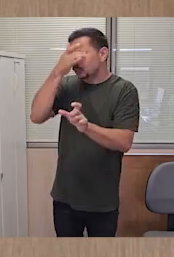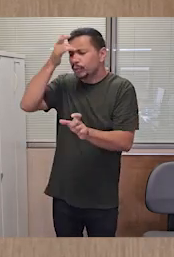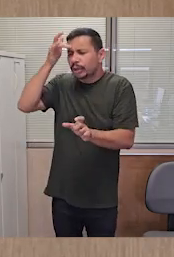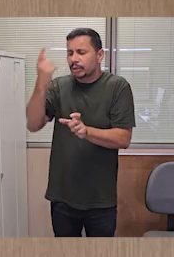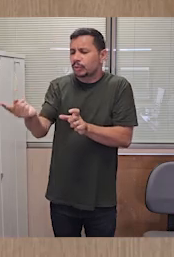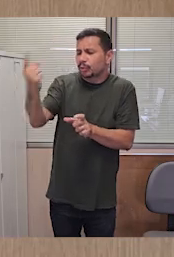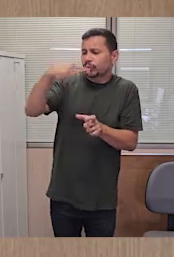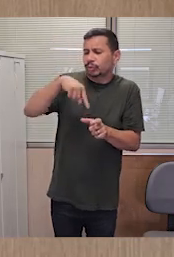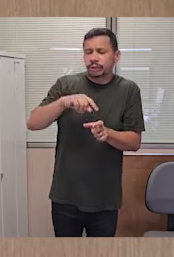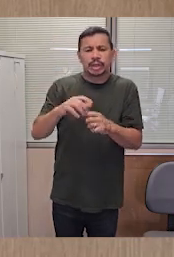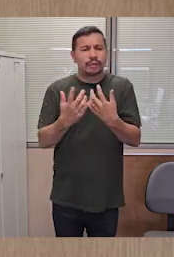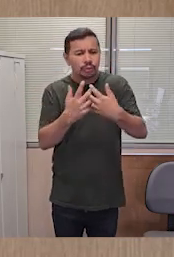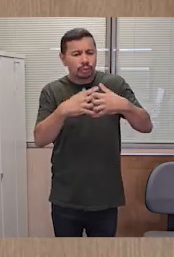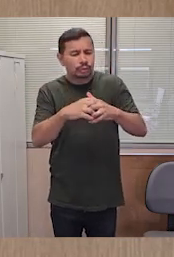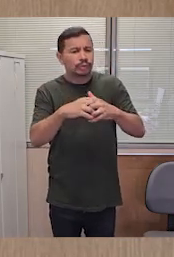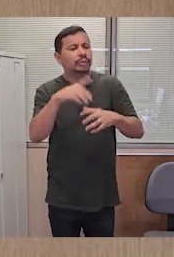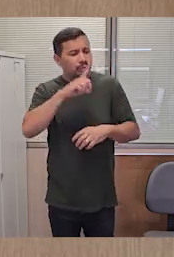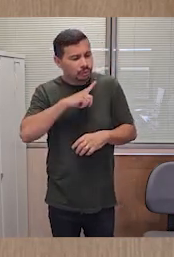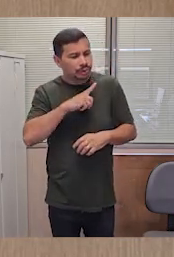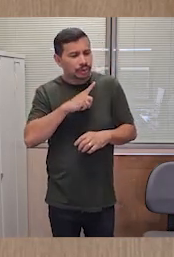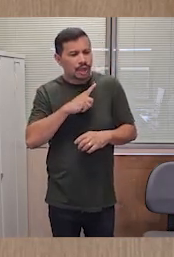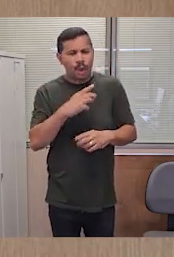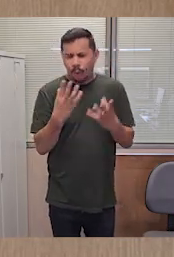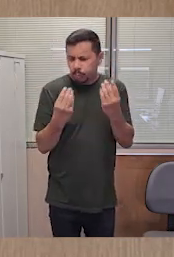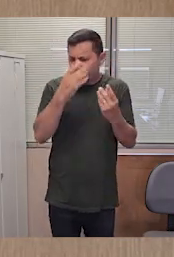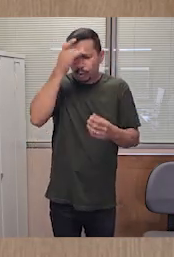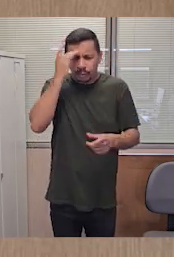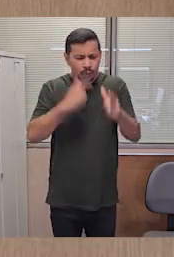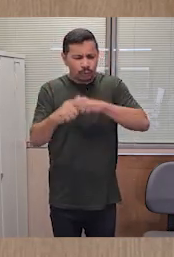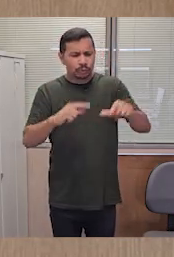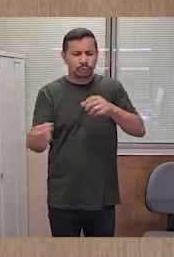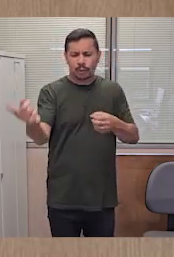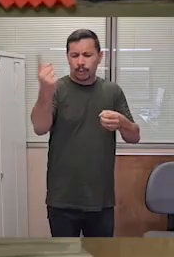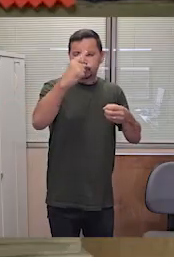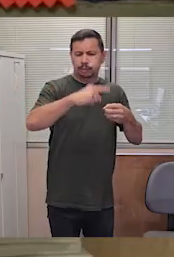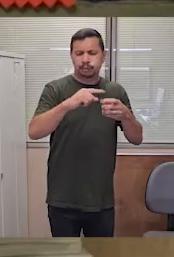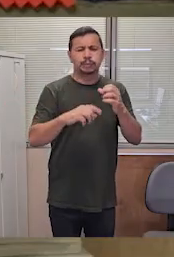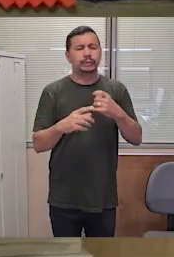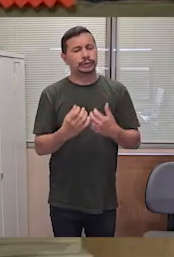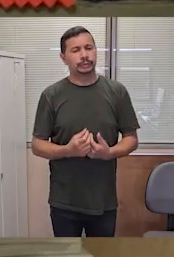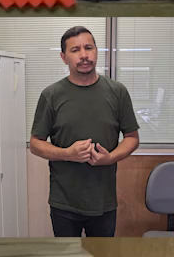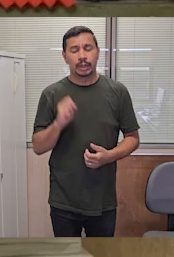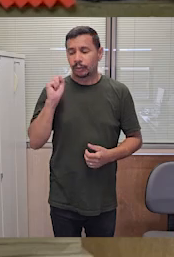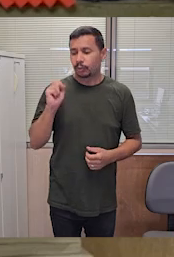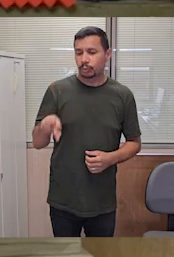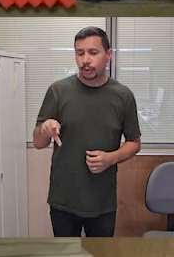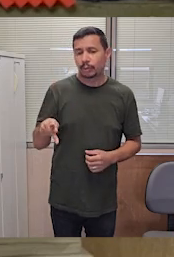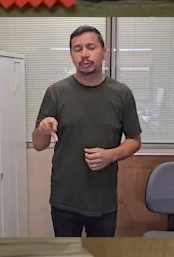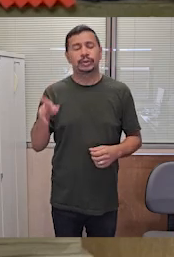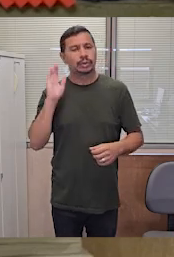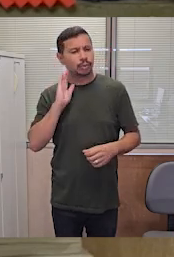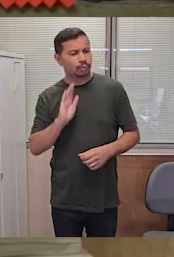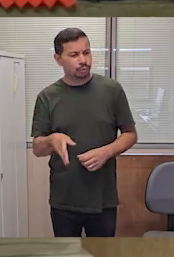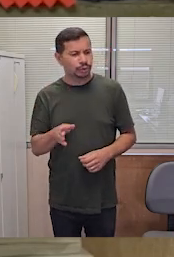pessoas que chegavam no sindicato. Havia uma movimentação muito grande de trabalhadores. Após sua aposentadoria,